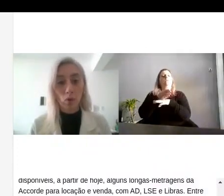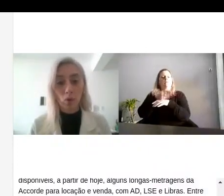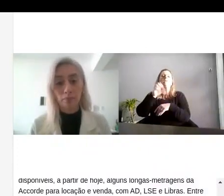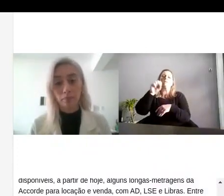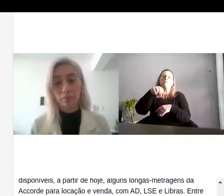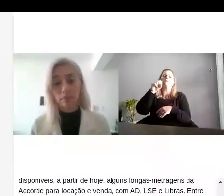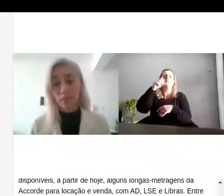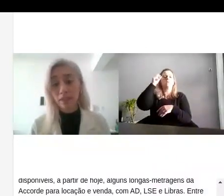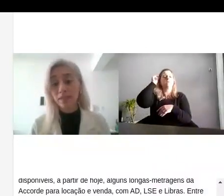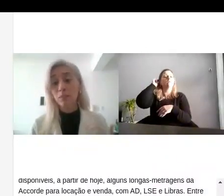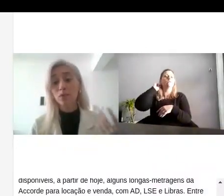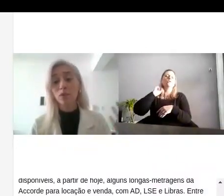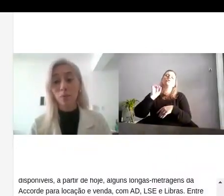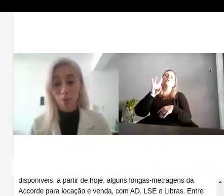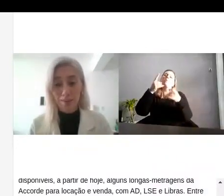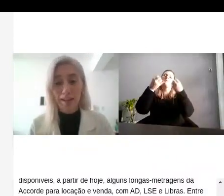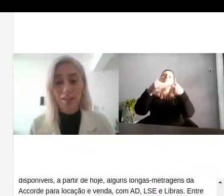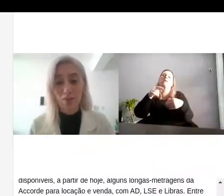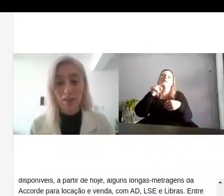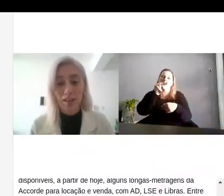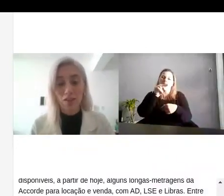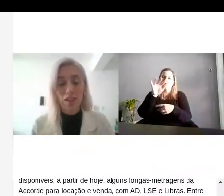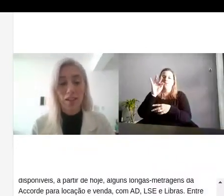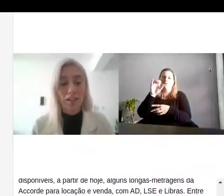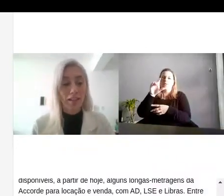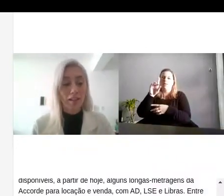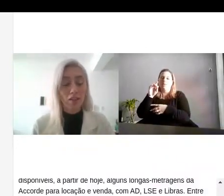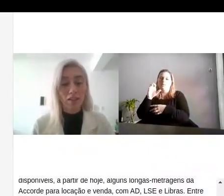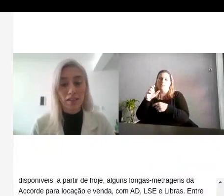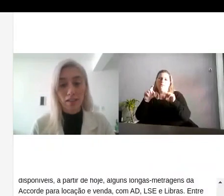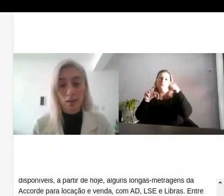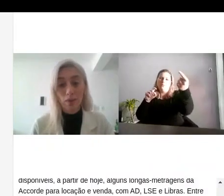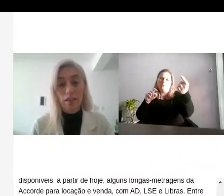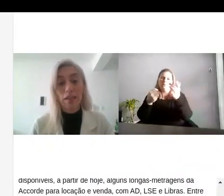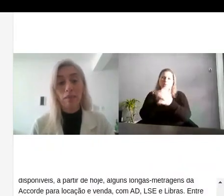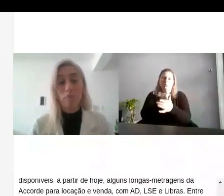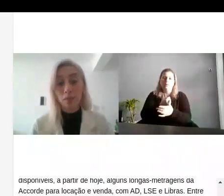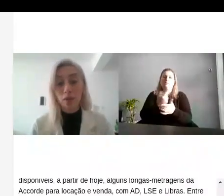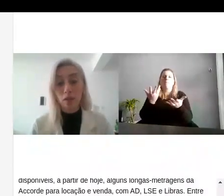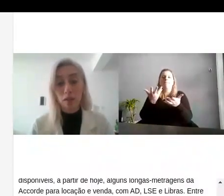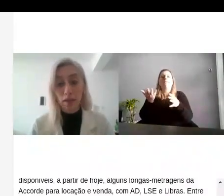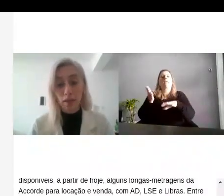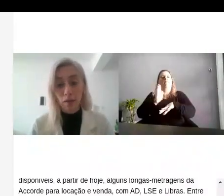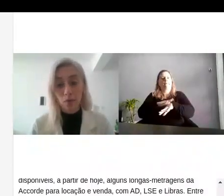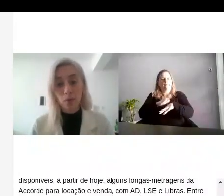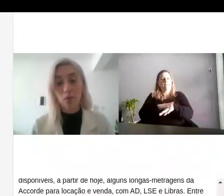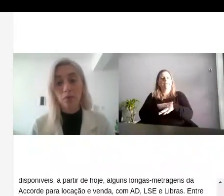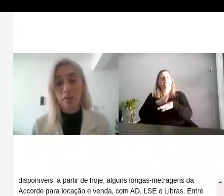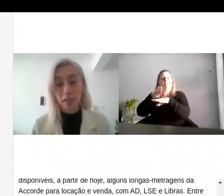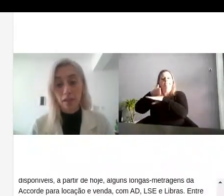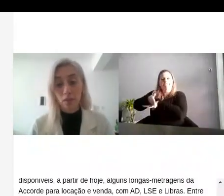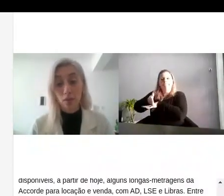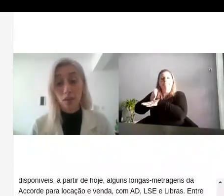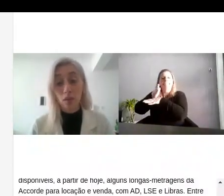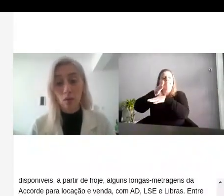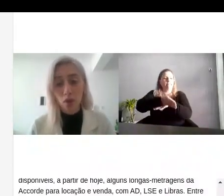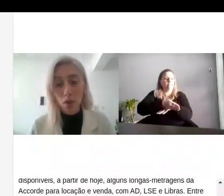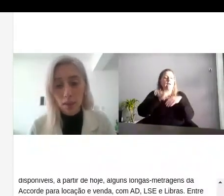comentou, estamos em um processo, né, de inserção, e mesmo que nós não tenhamos pessoas com deficiência